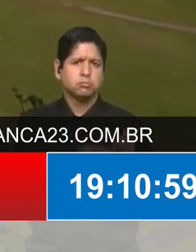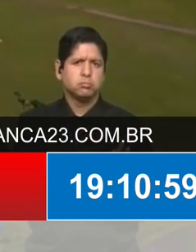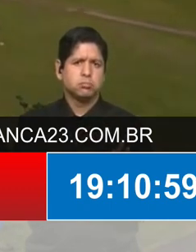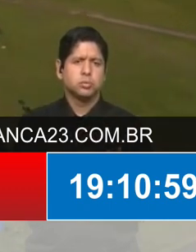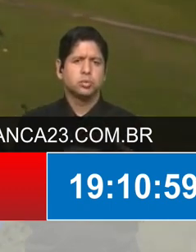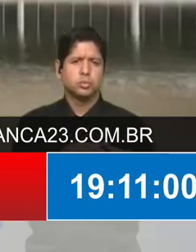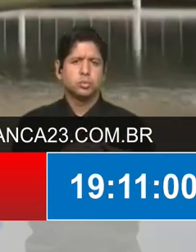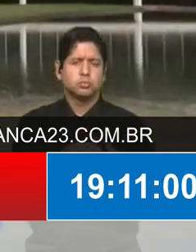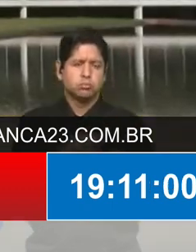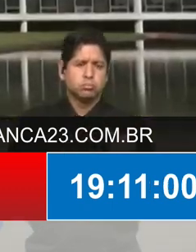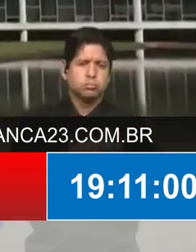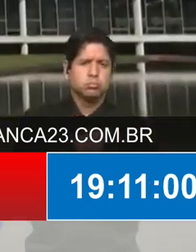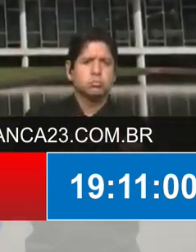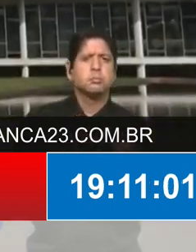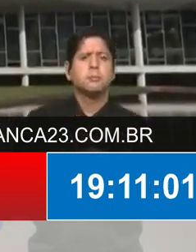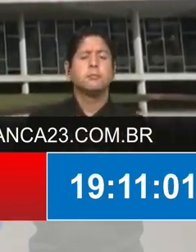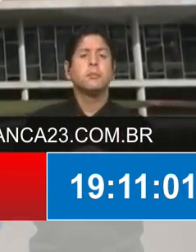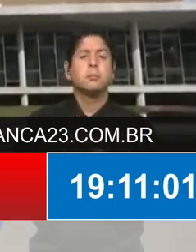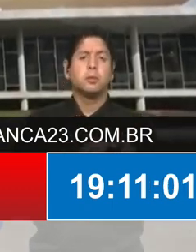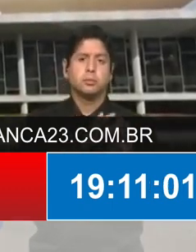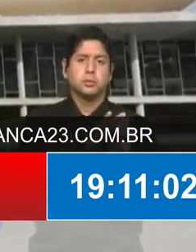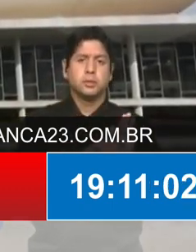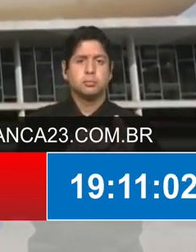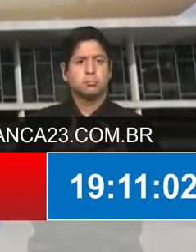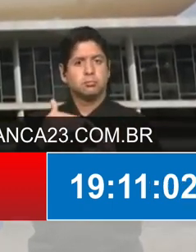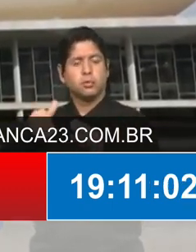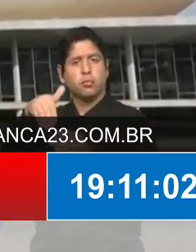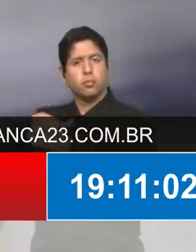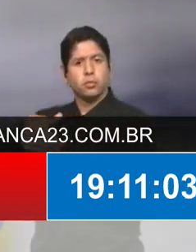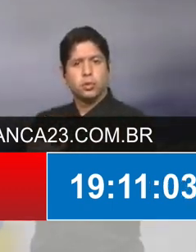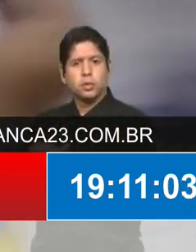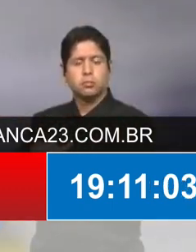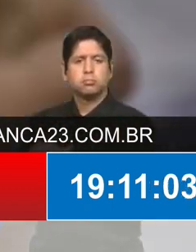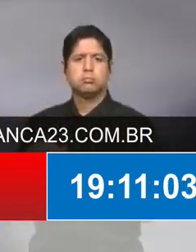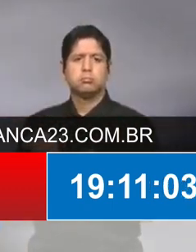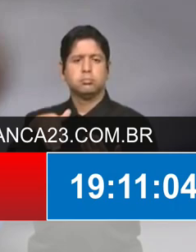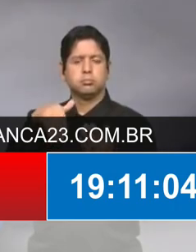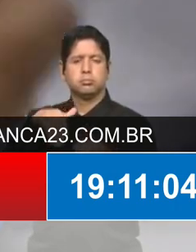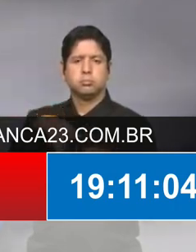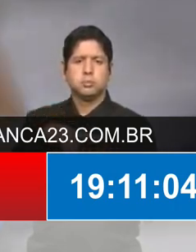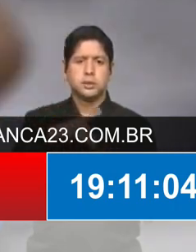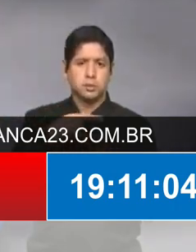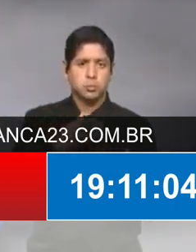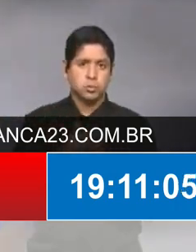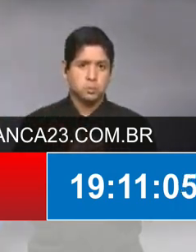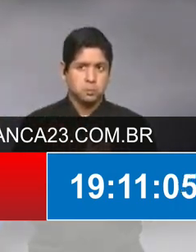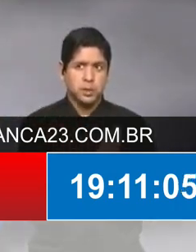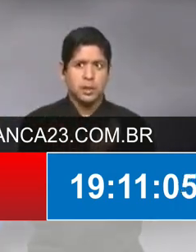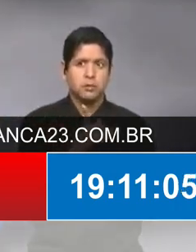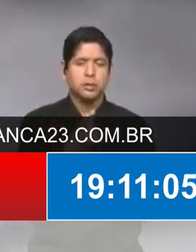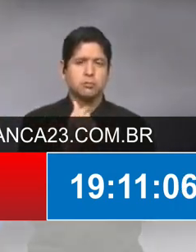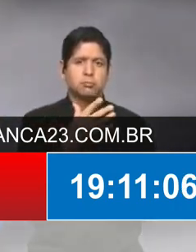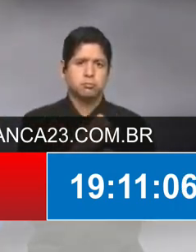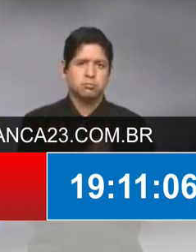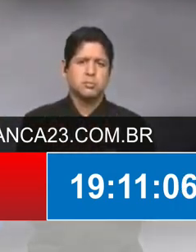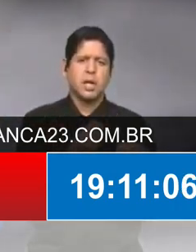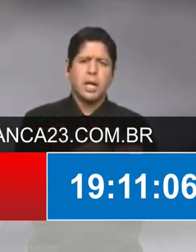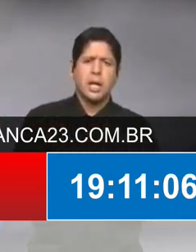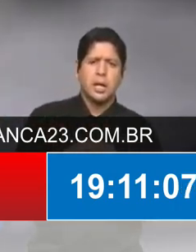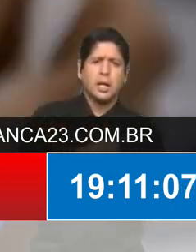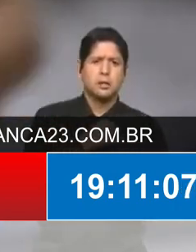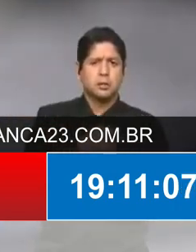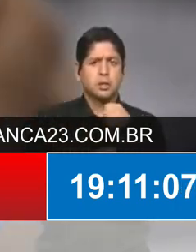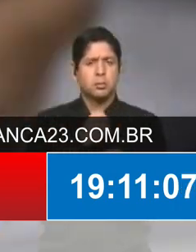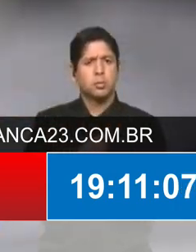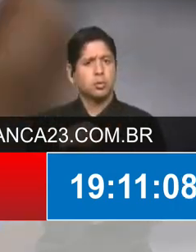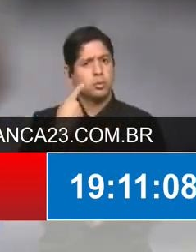Em seguida, o texto segue para votação em plenário. Após a aprovação, os gastos do governo no ano que vem